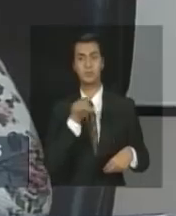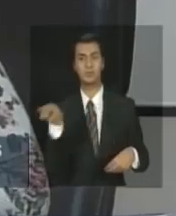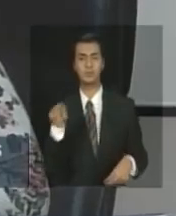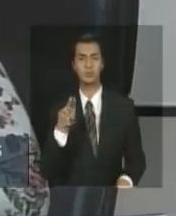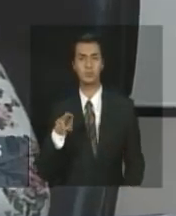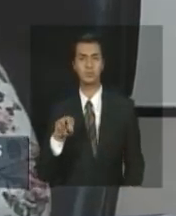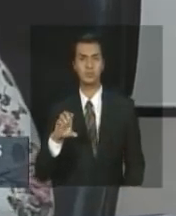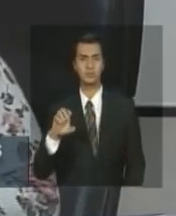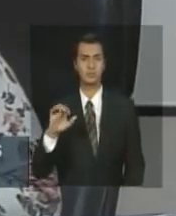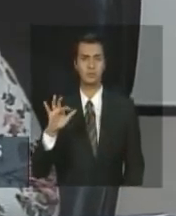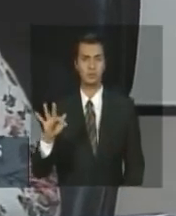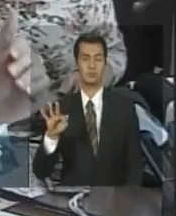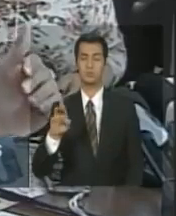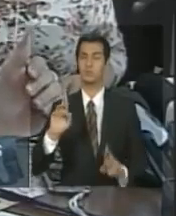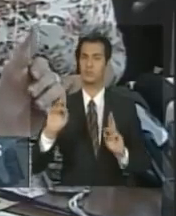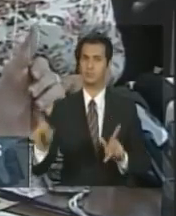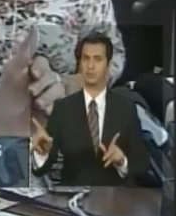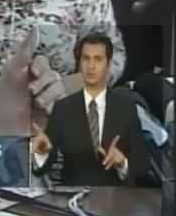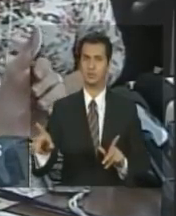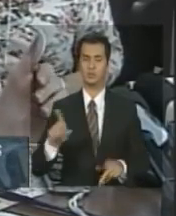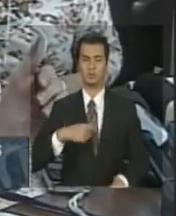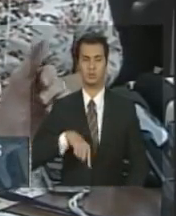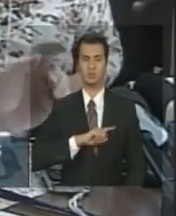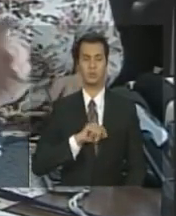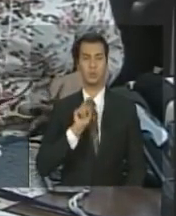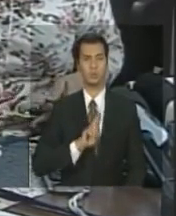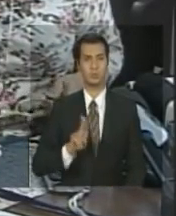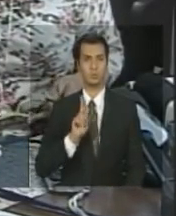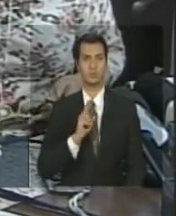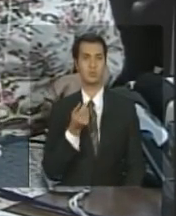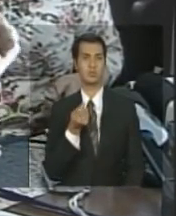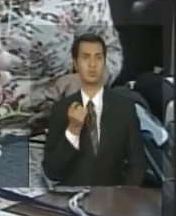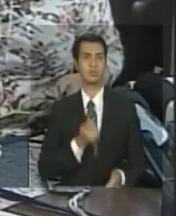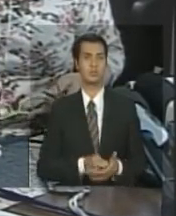nosso, quando nós usamos R$140, tá certo?